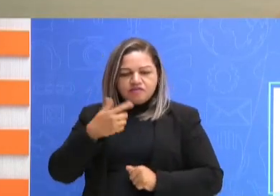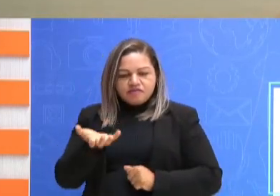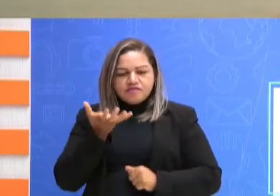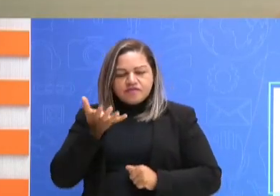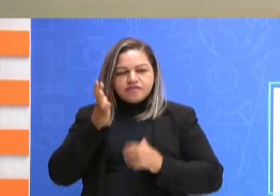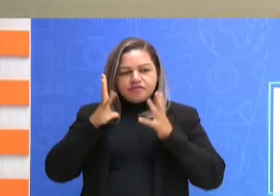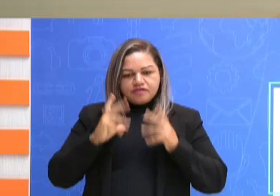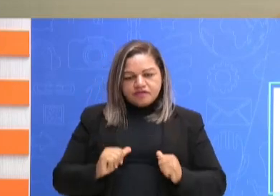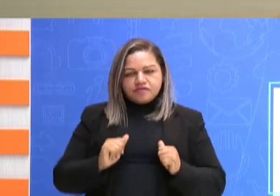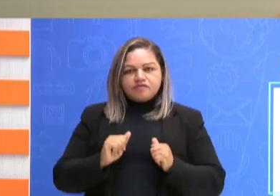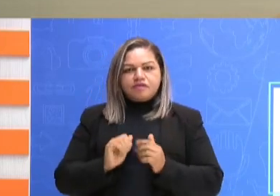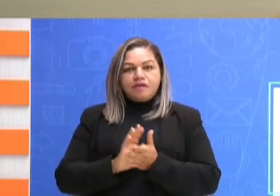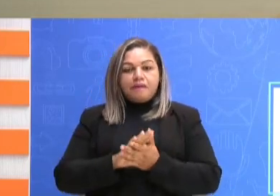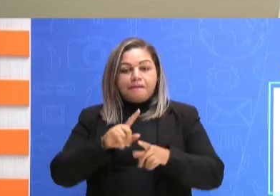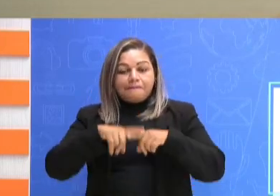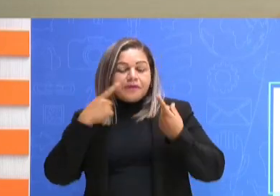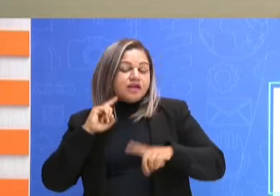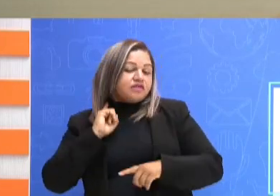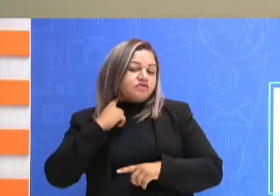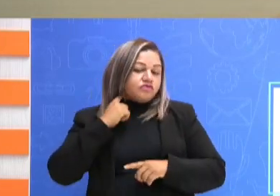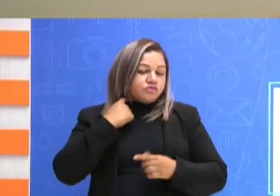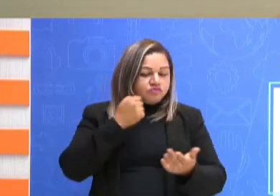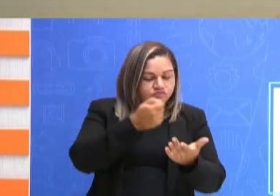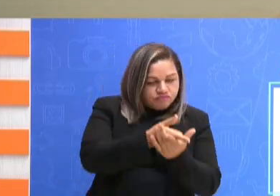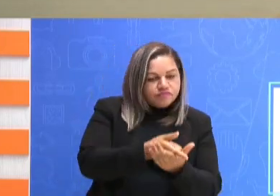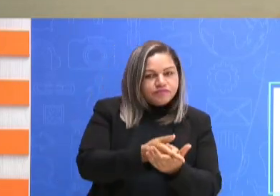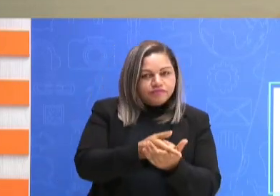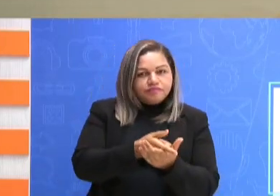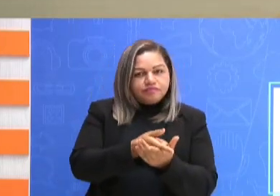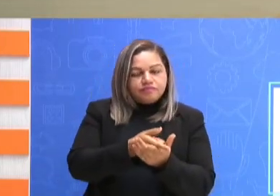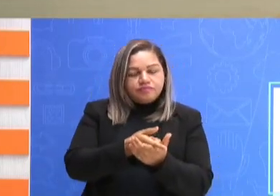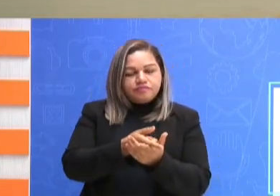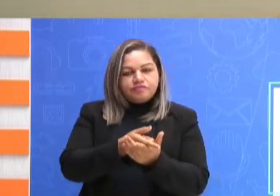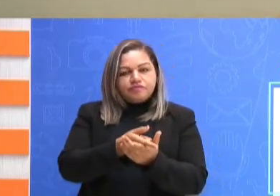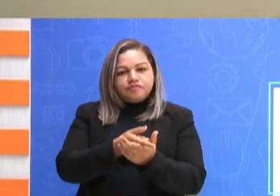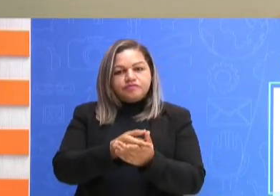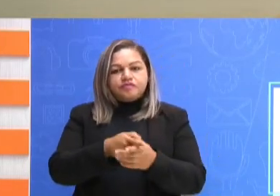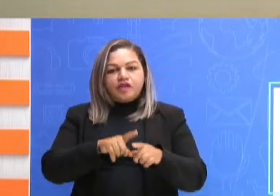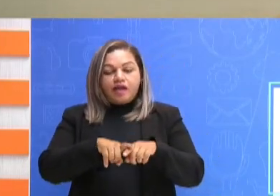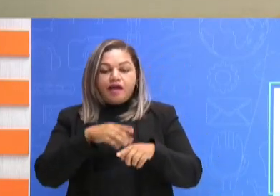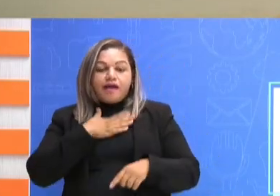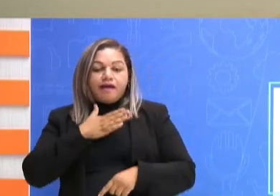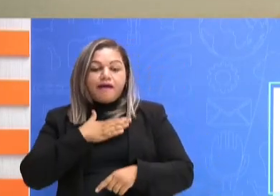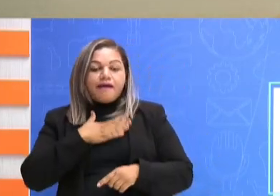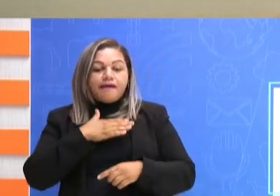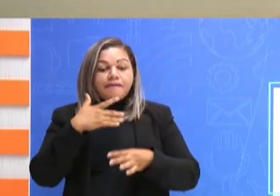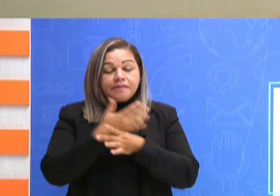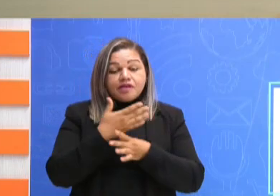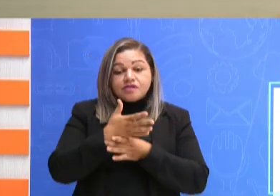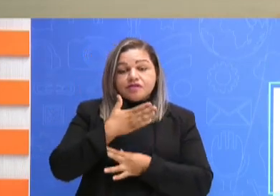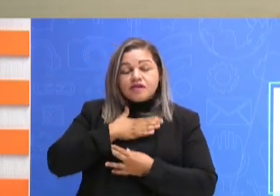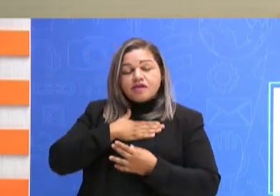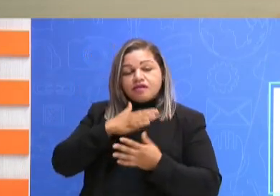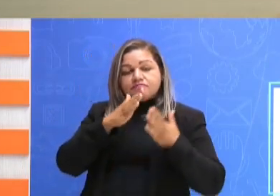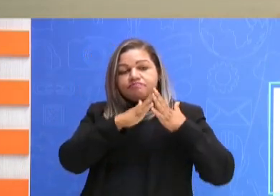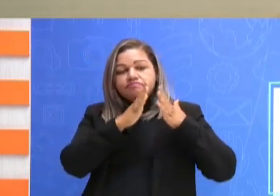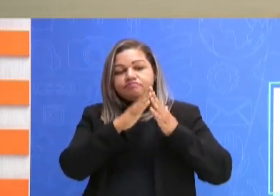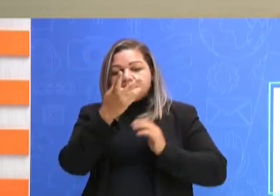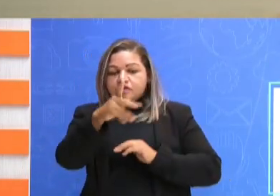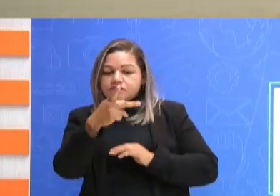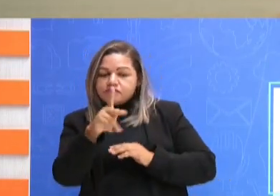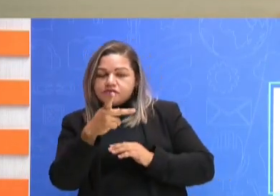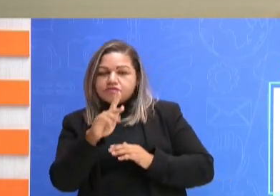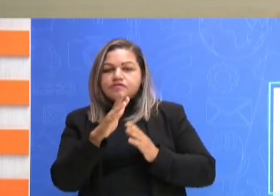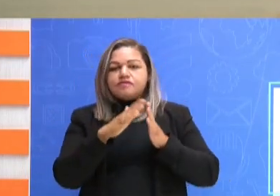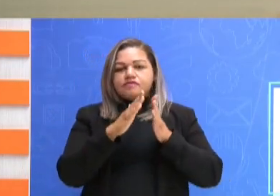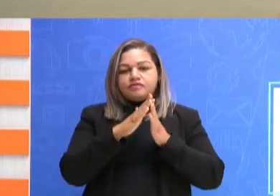manter a cidade limpa. Mas se sujar, vai ter que pagar pelo sujo que cometeu. A minha cidade é a minha casa, a sua cidade é a